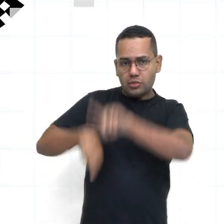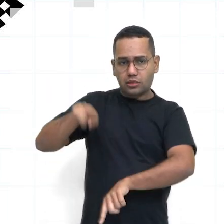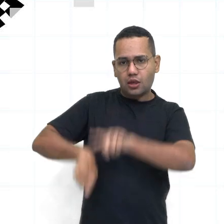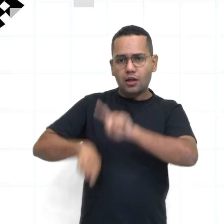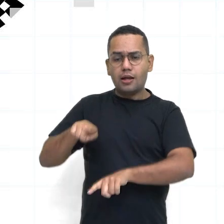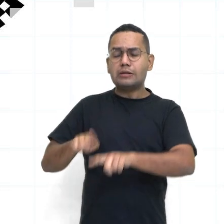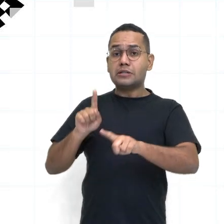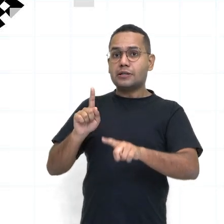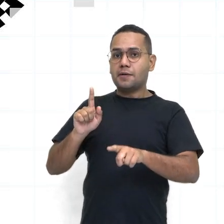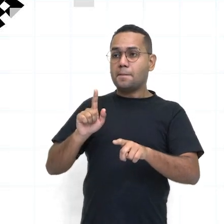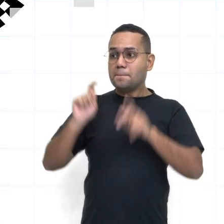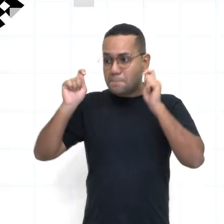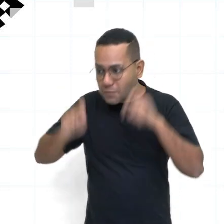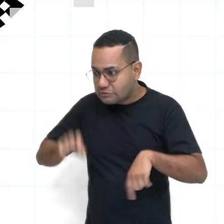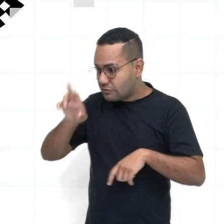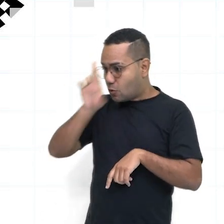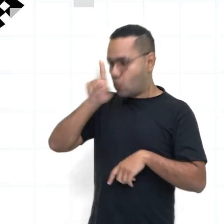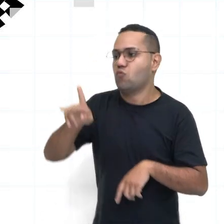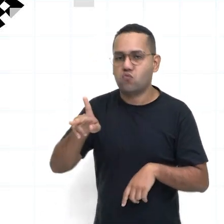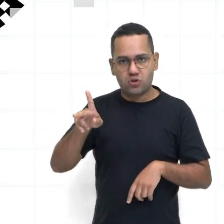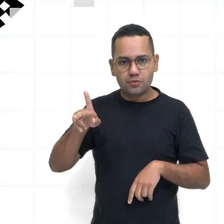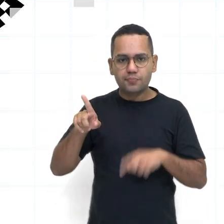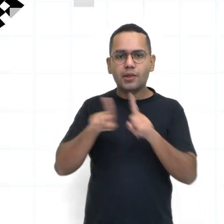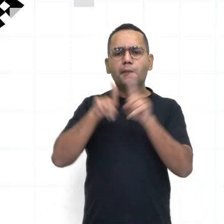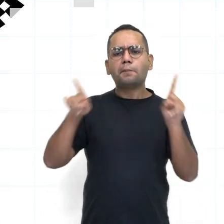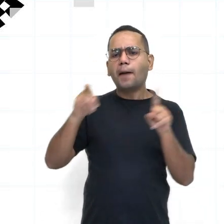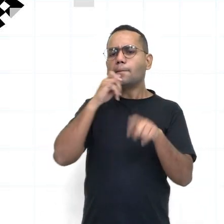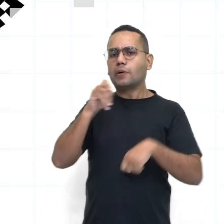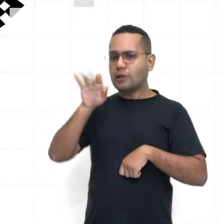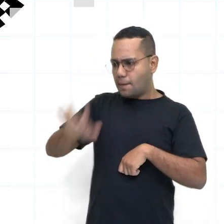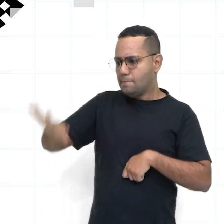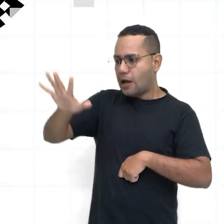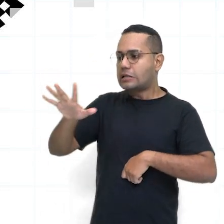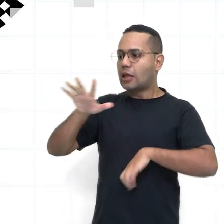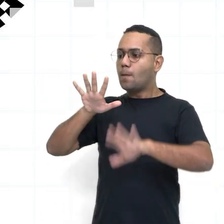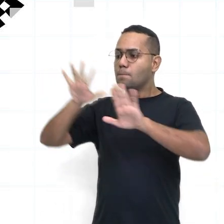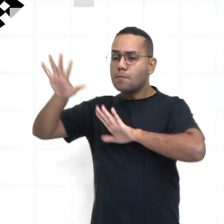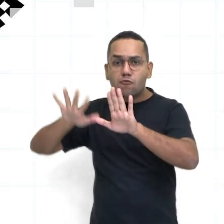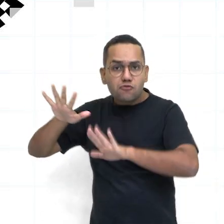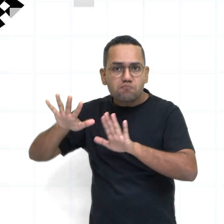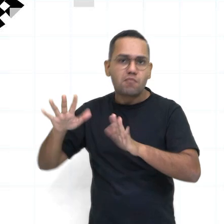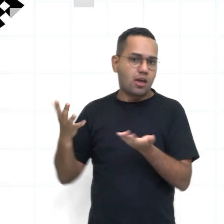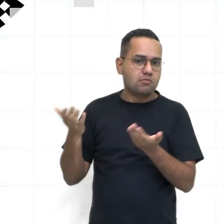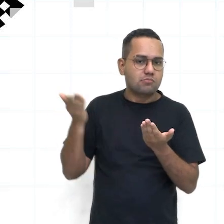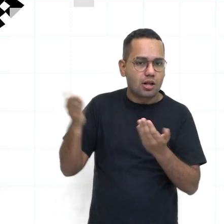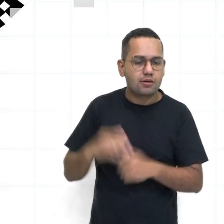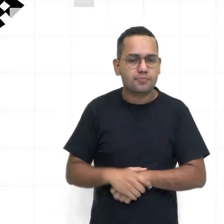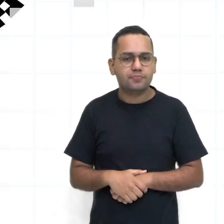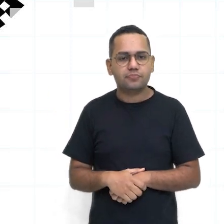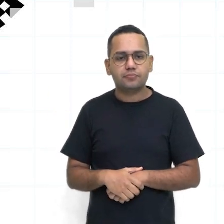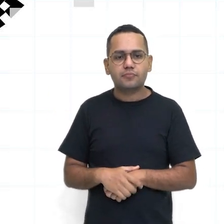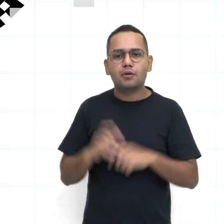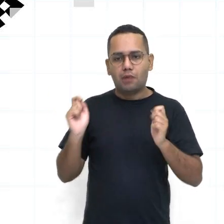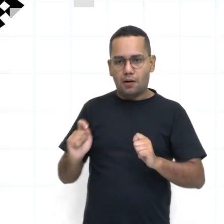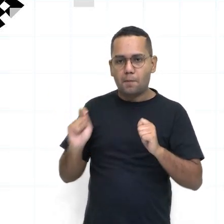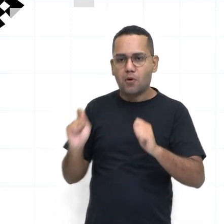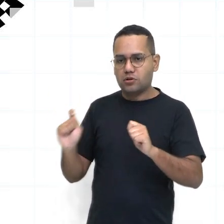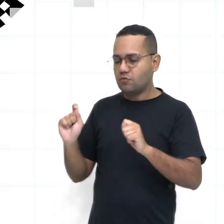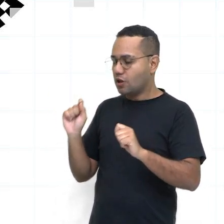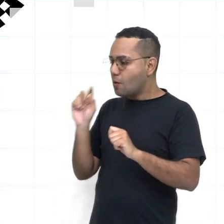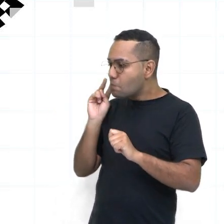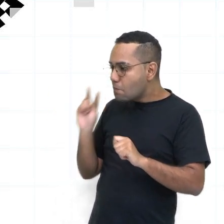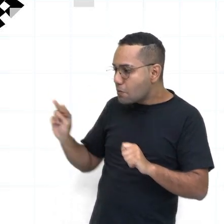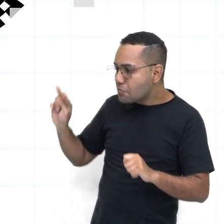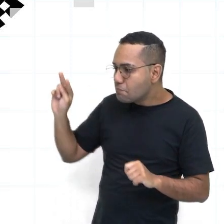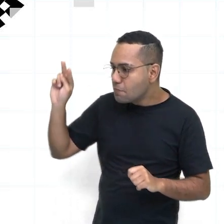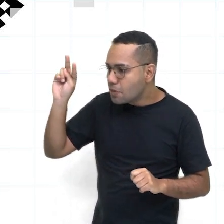visão humana, dando a impressão de que a imagem está se movendo ou fazendo com que ela seja vista de formas diferentes,